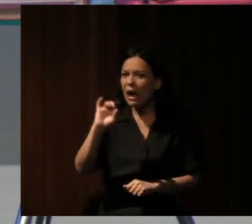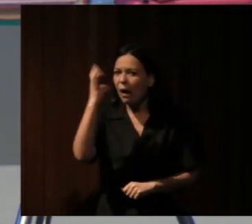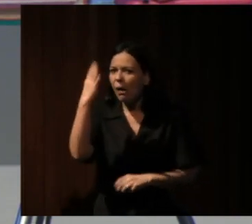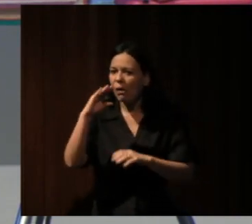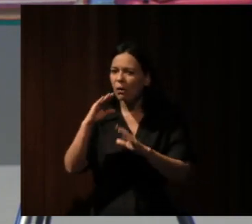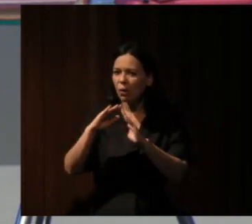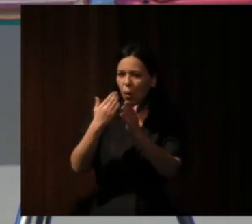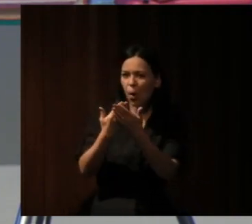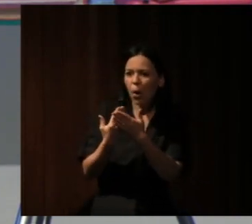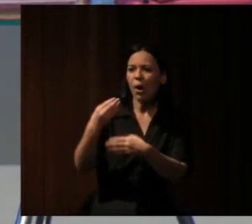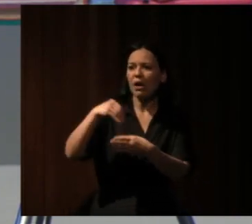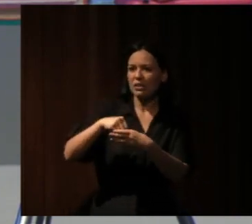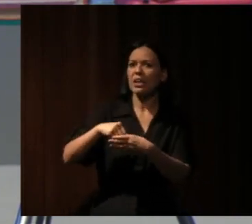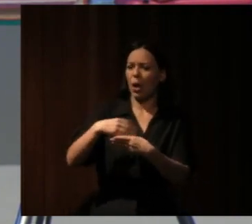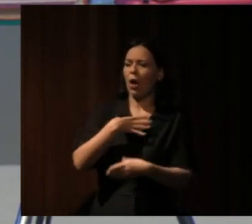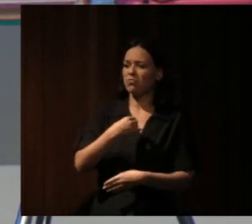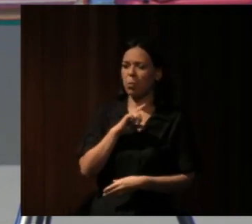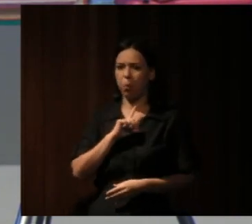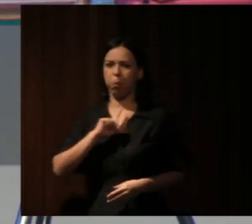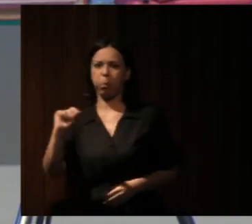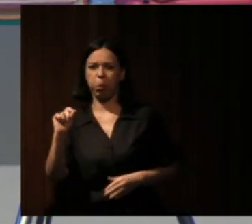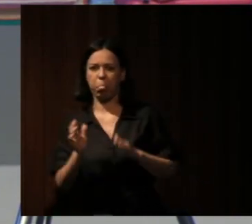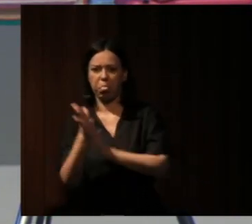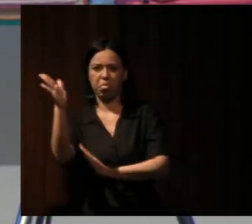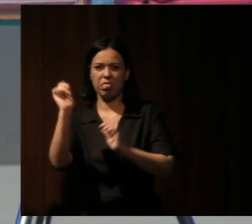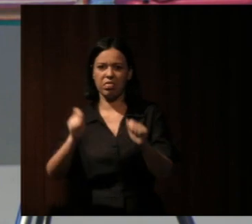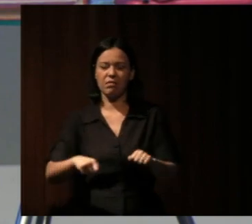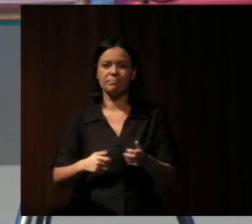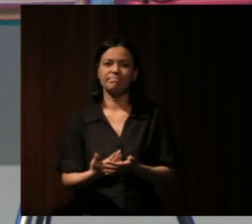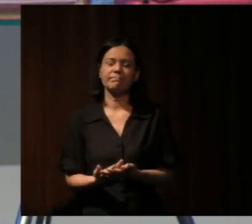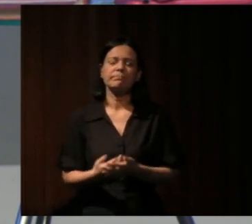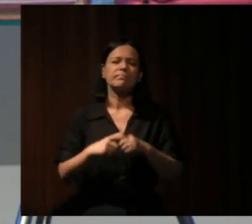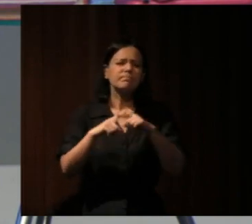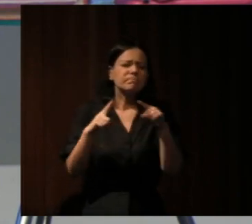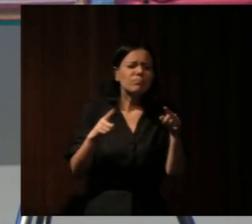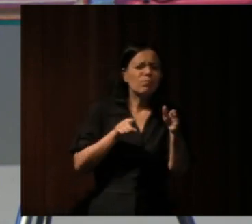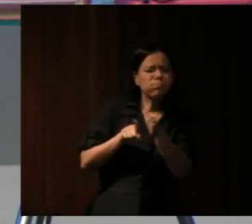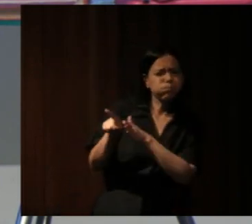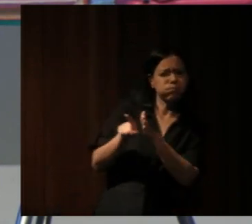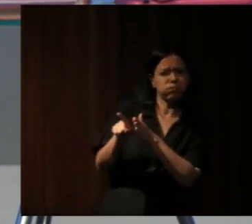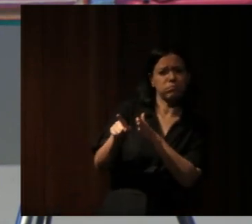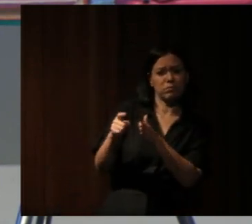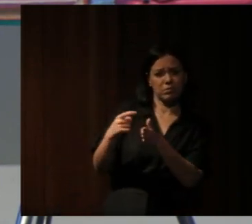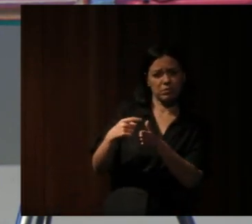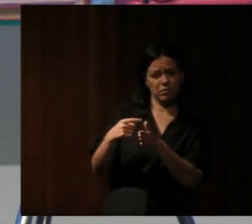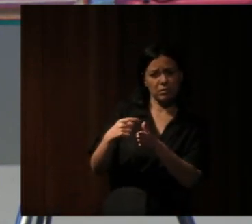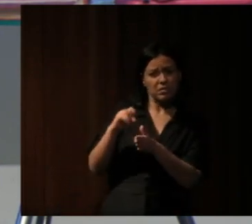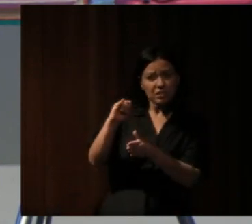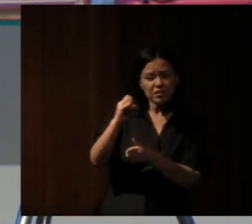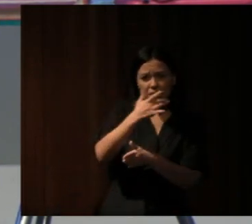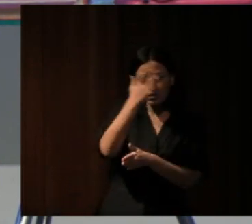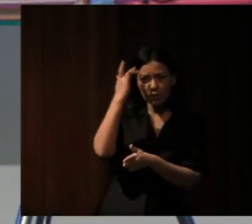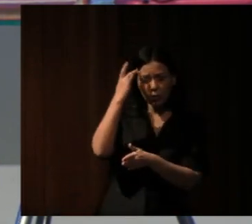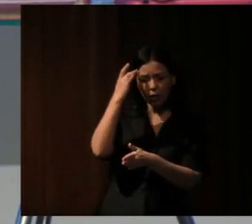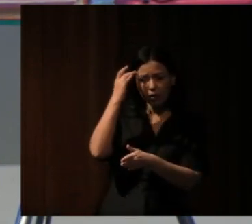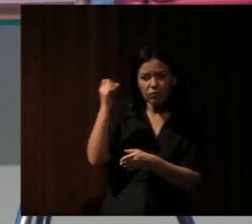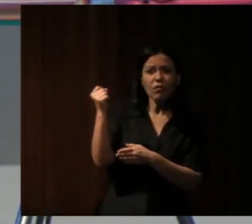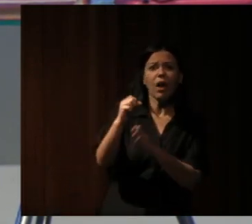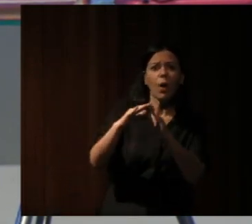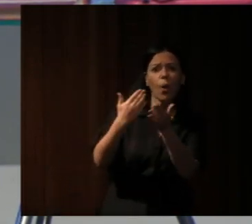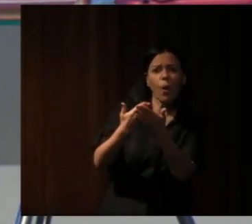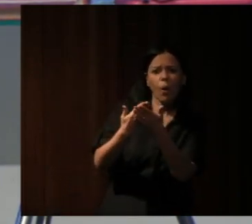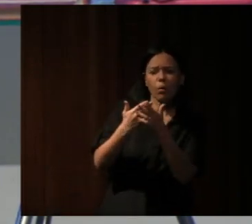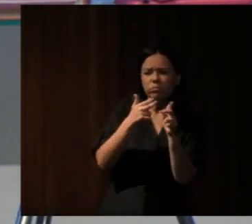etc aí você joga uma pergunta muito clara assim muito objetiva Mas e o futuro agressor e é a mesma coisa de